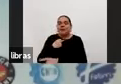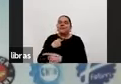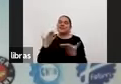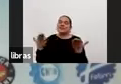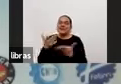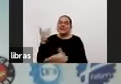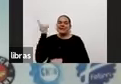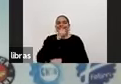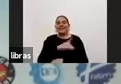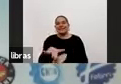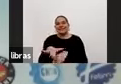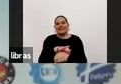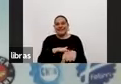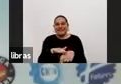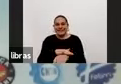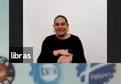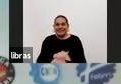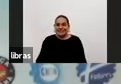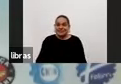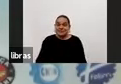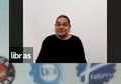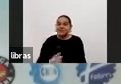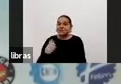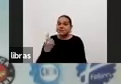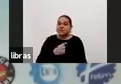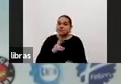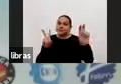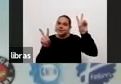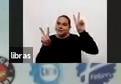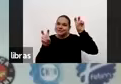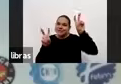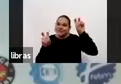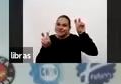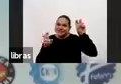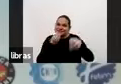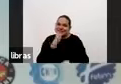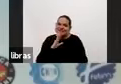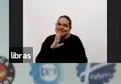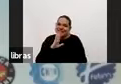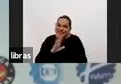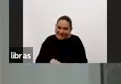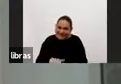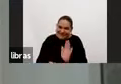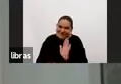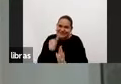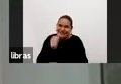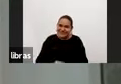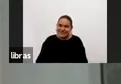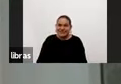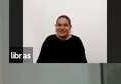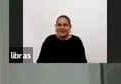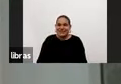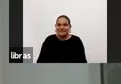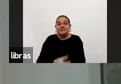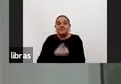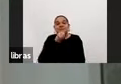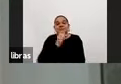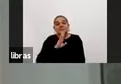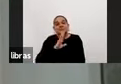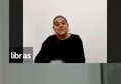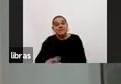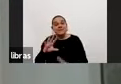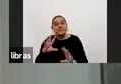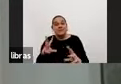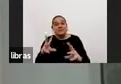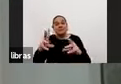E o nosso tema, pode ficar, dar boa tarde para os nossos trabalhadores, pode cumprir. Opa, boa tarde a todos. É um prazer